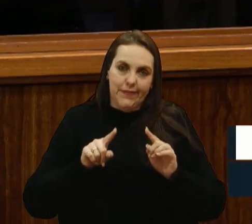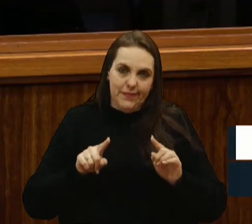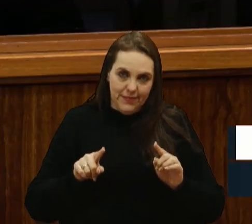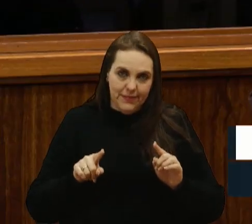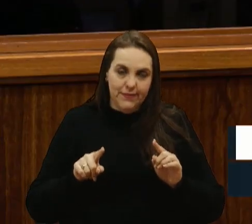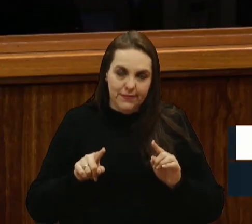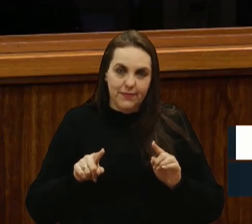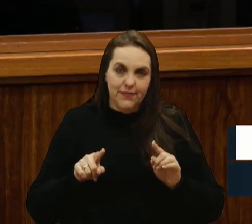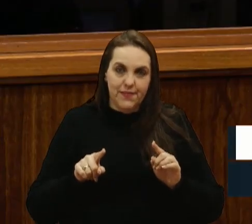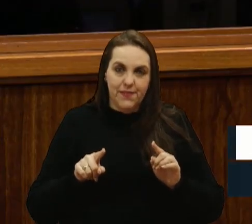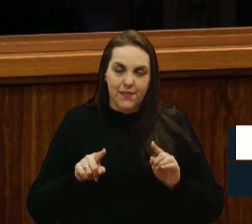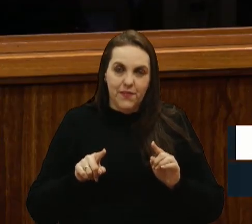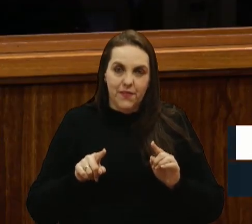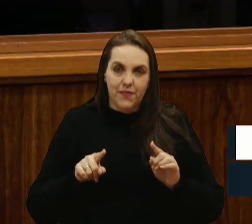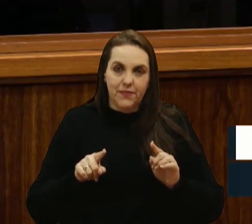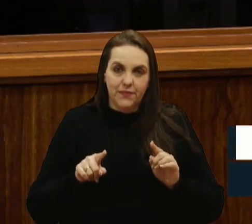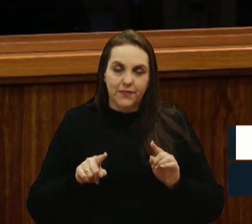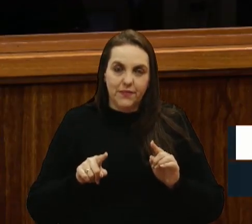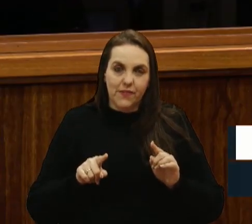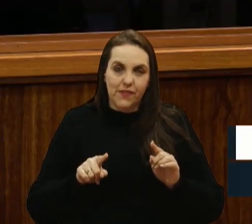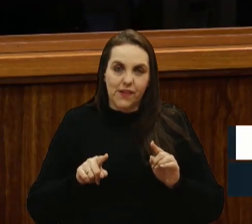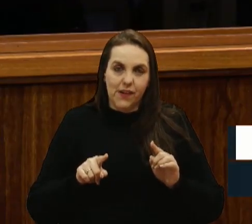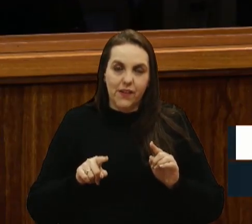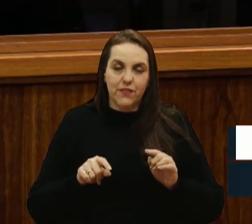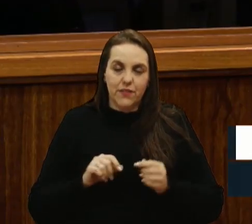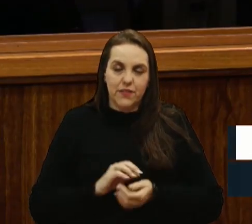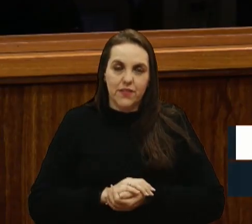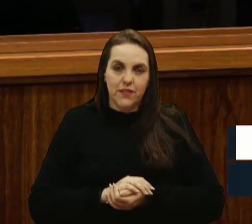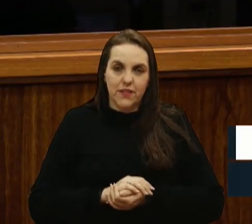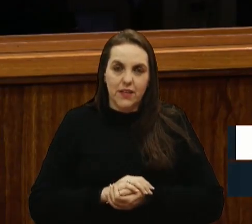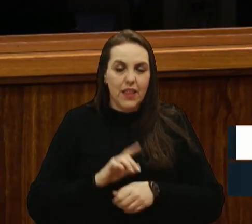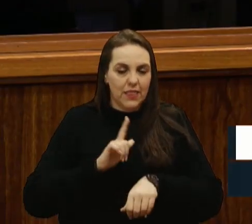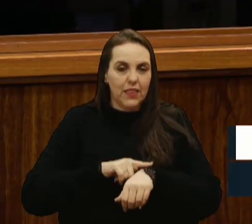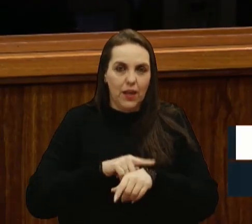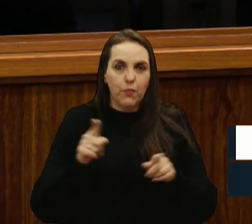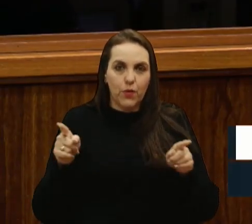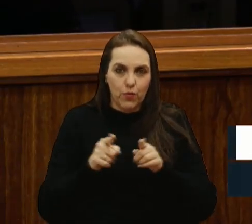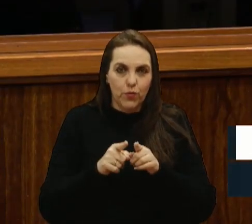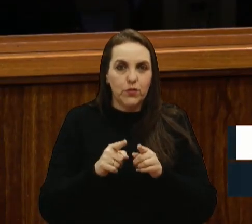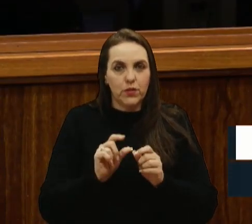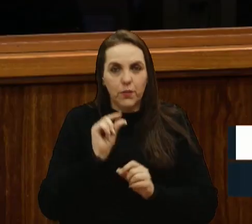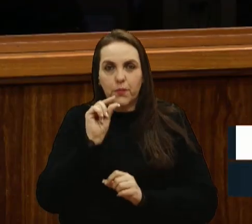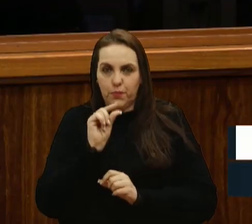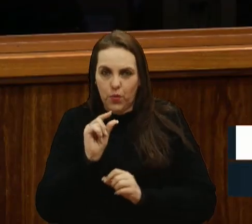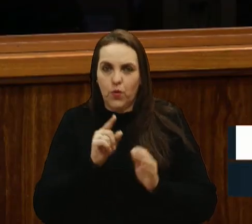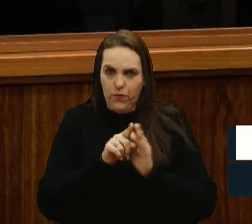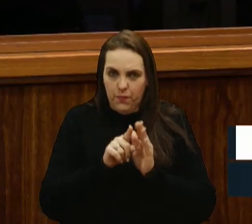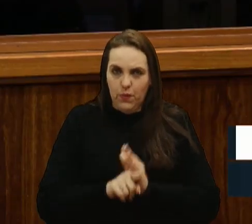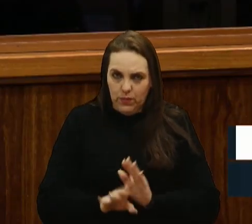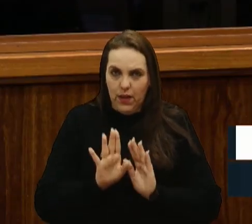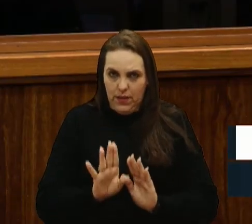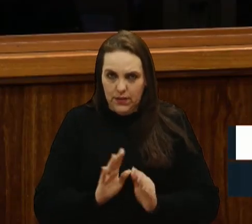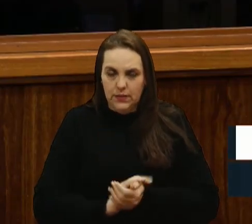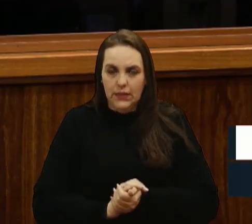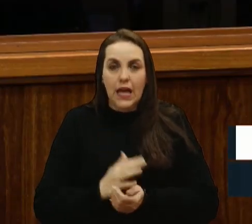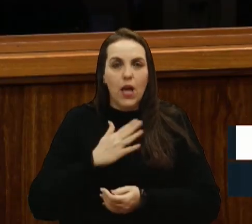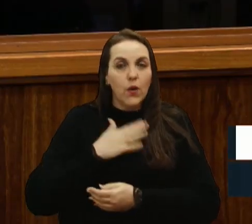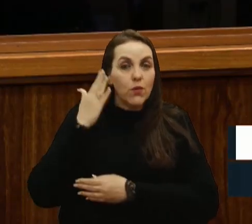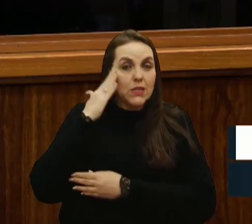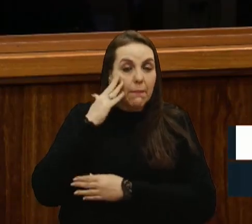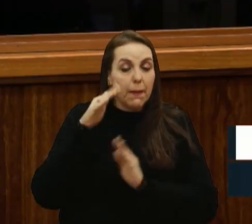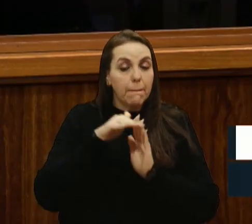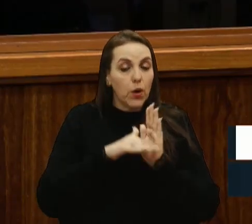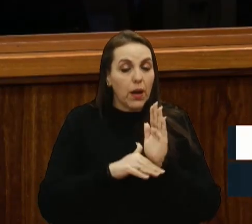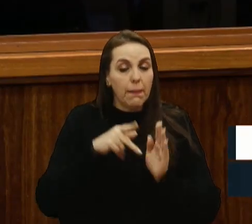mas eu vou ficar em alguns só pelo tempo. Eu queria saber pelo PIN, tá?